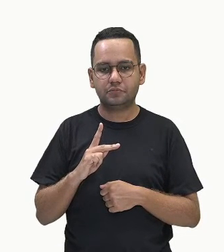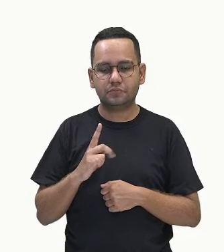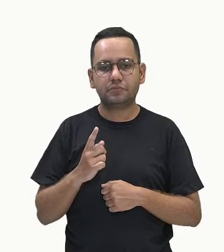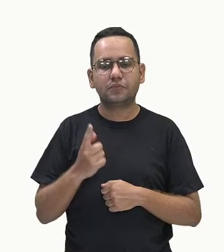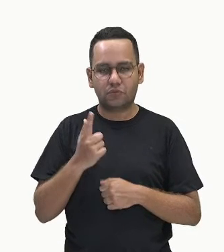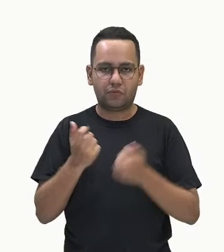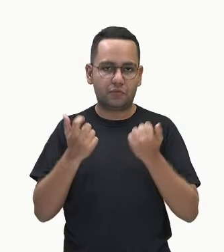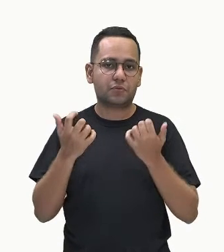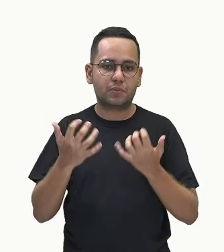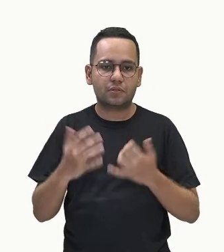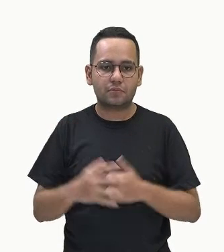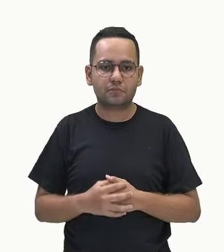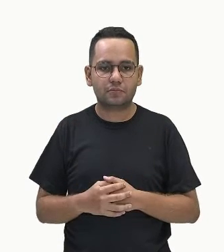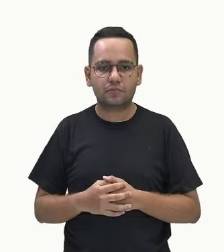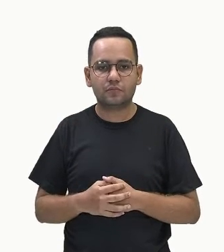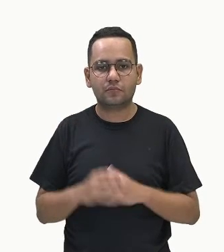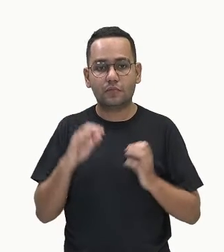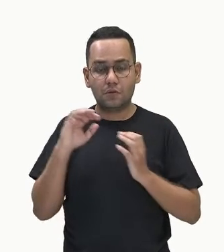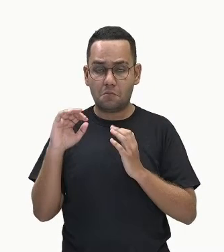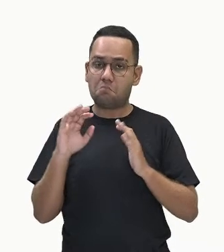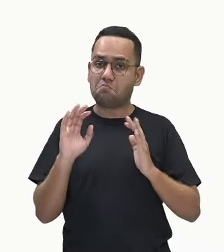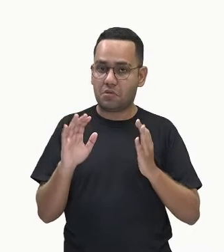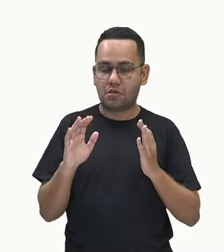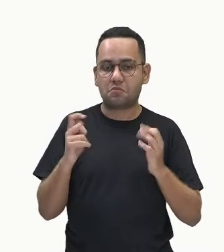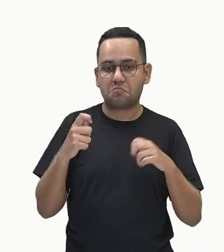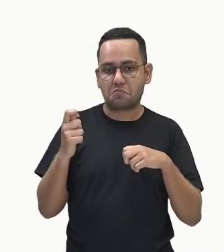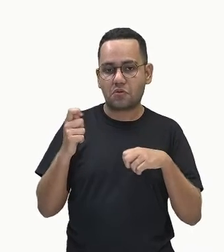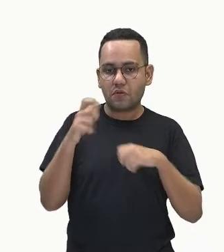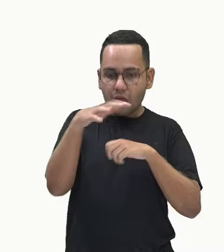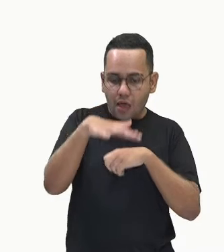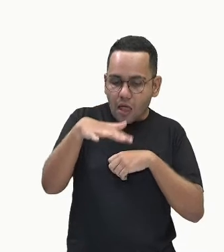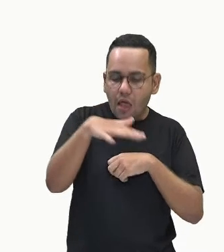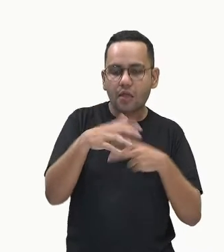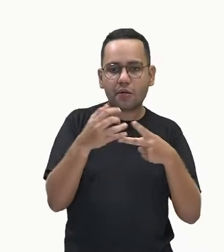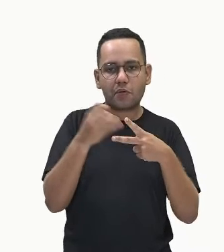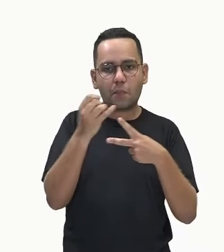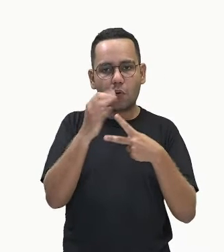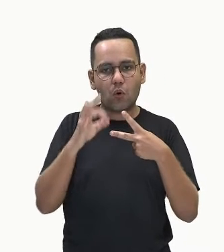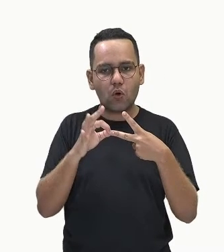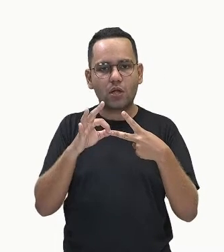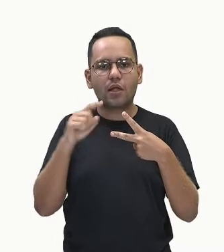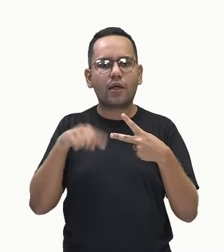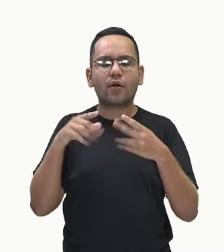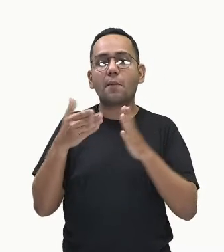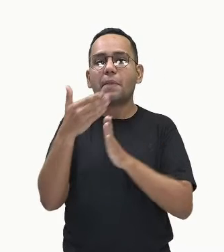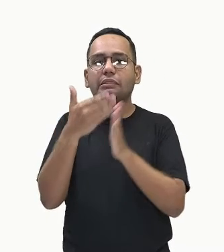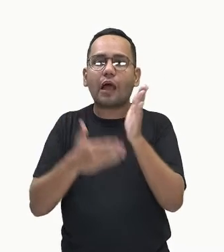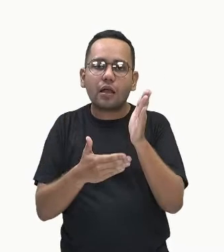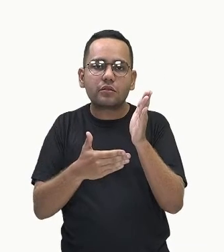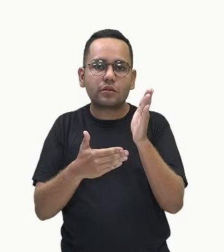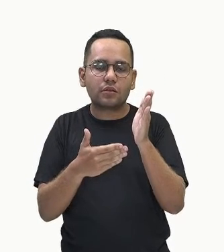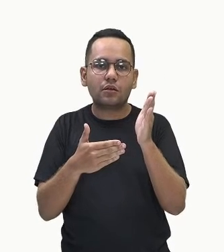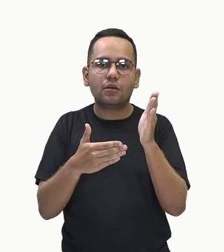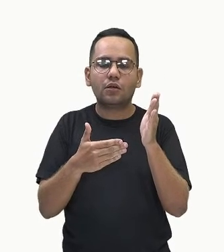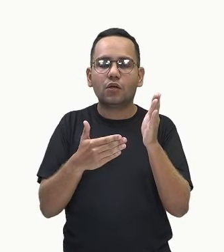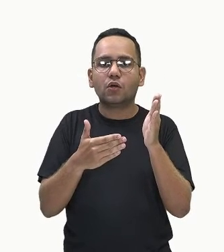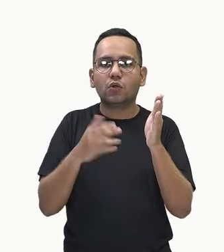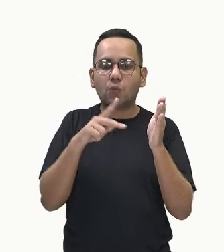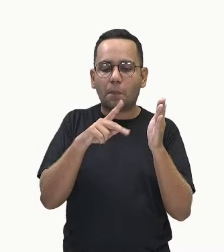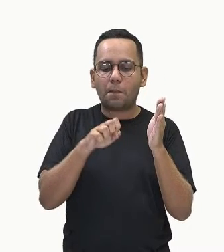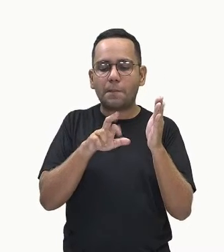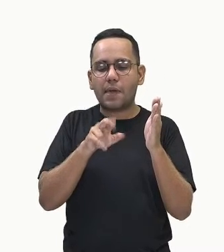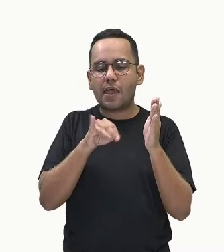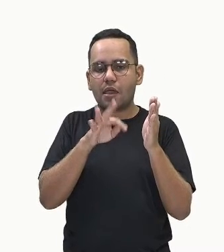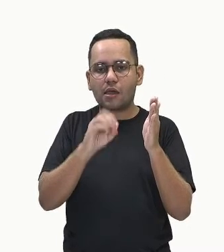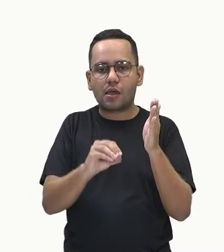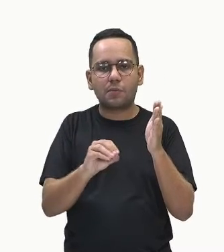observar. Podemos dizer que a área do polígono regular é igual à metade do perímetro, tá? Que é chamado de